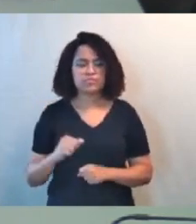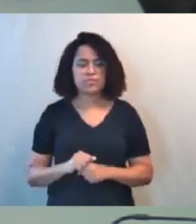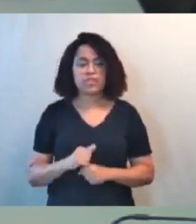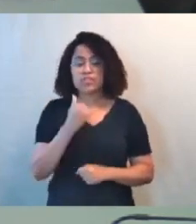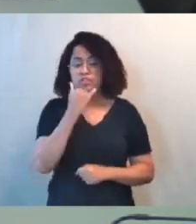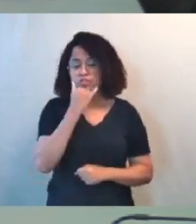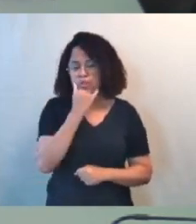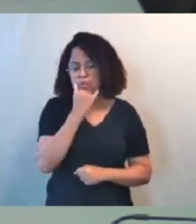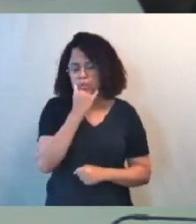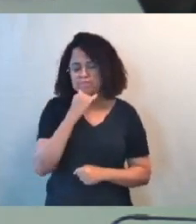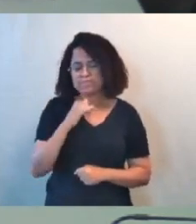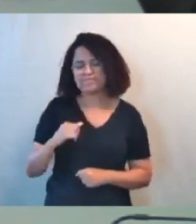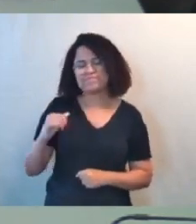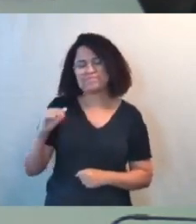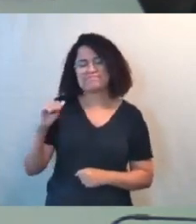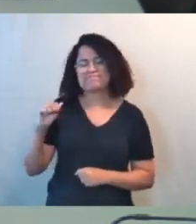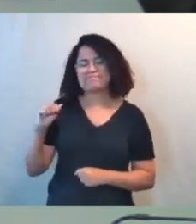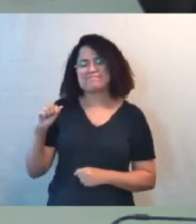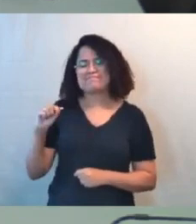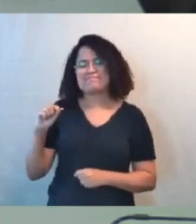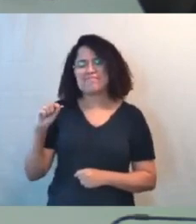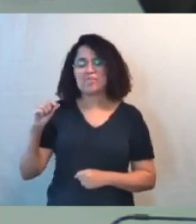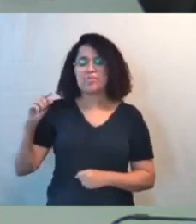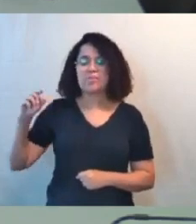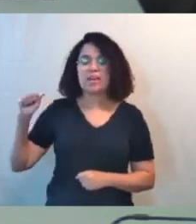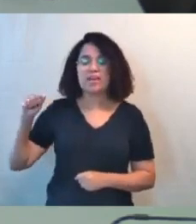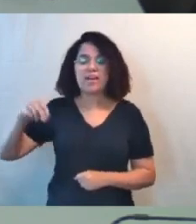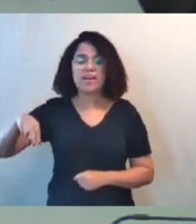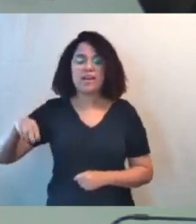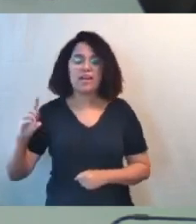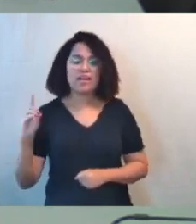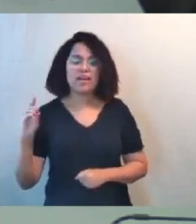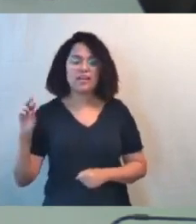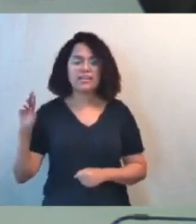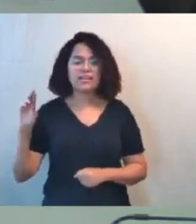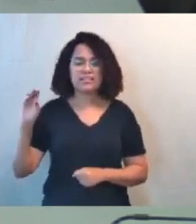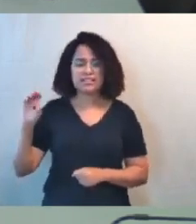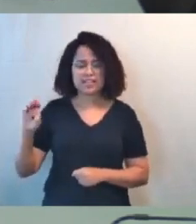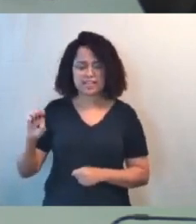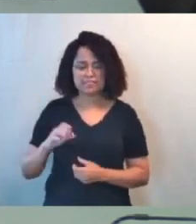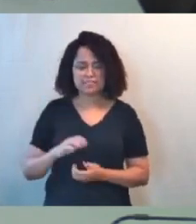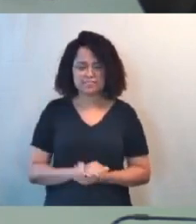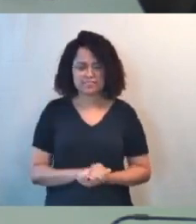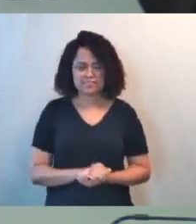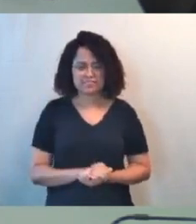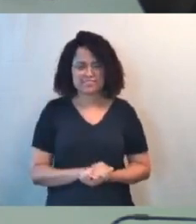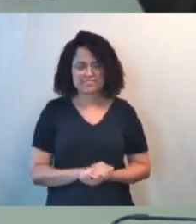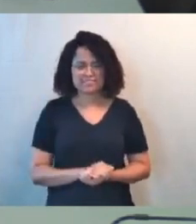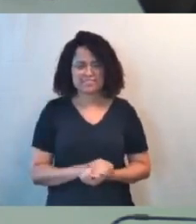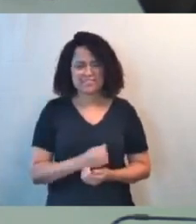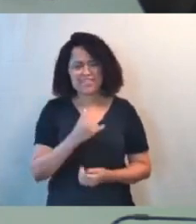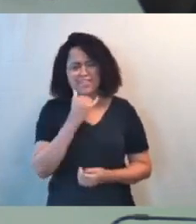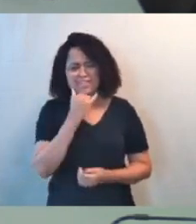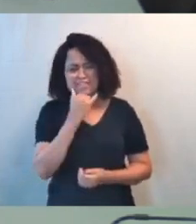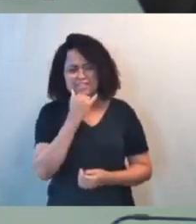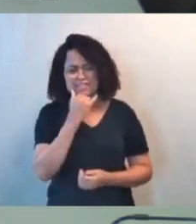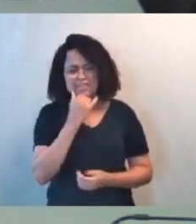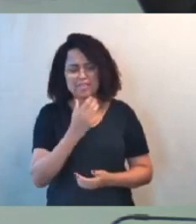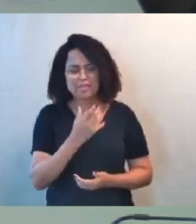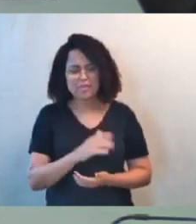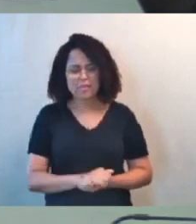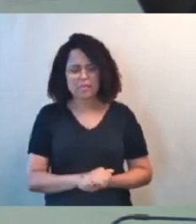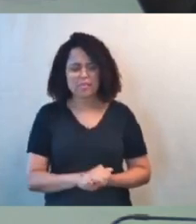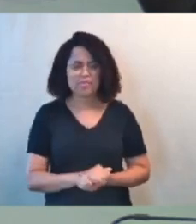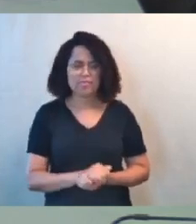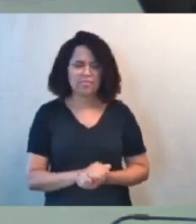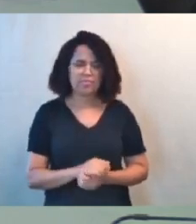senhor agora, não. Eu vou suspender aqui, doutora André. Gente, o doutor Francisco, foi só um erro aí,